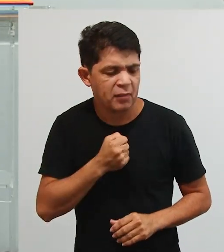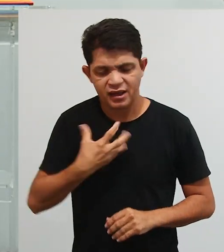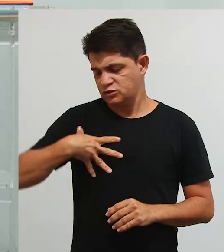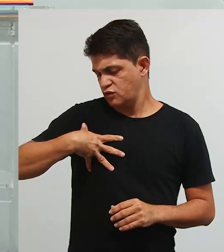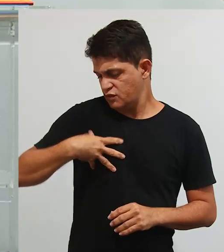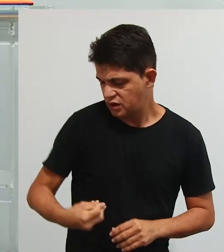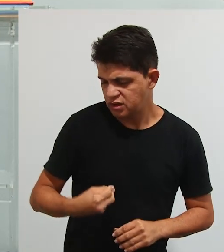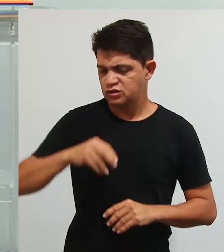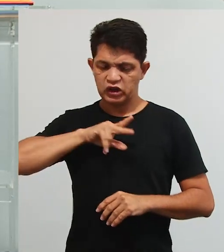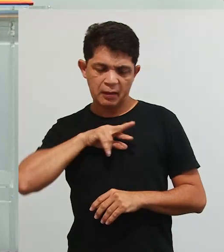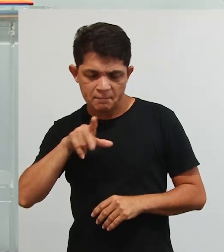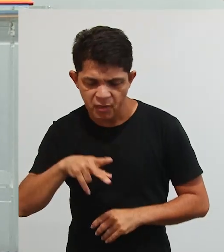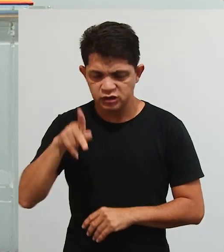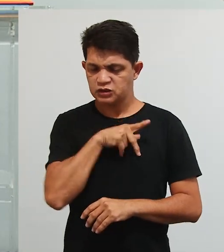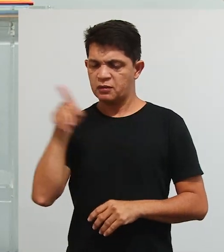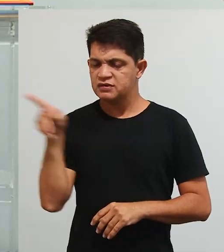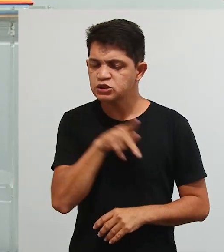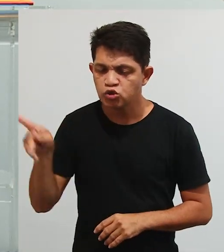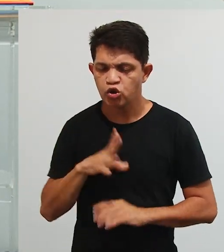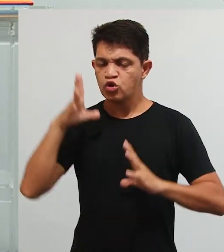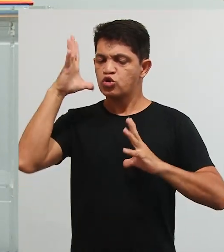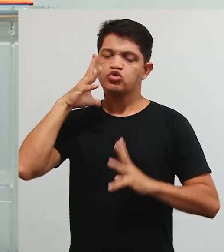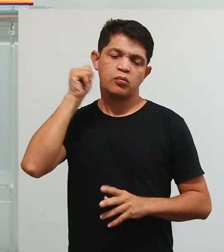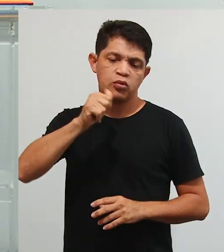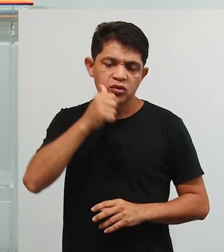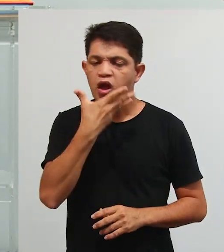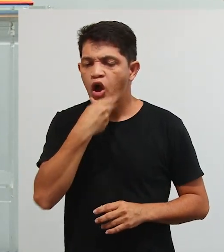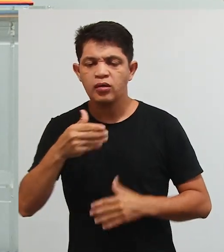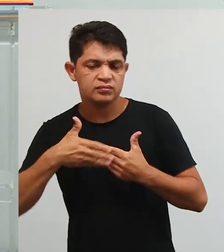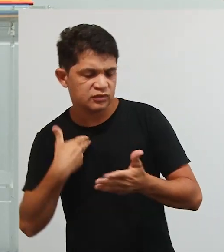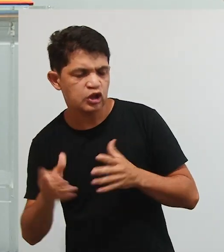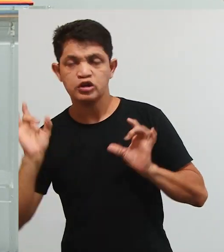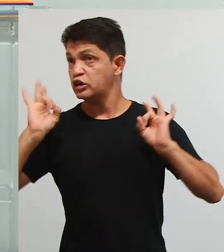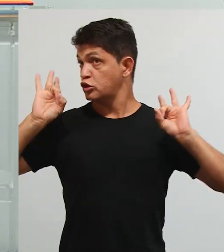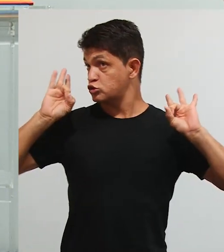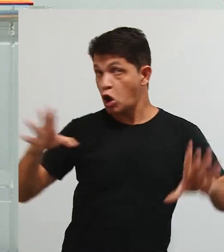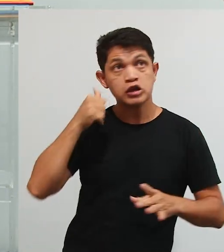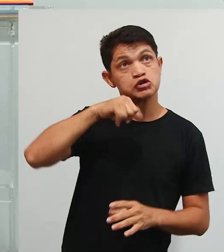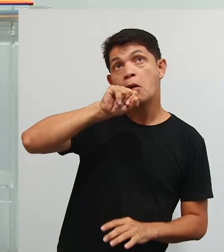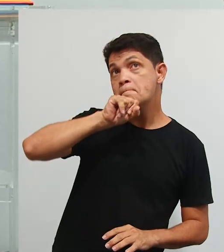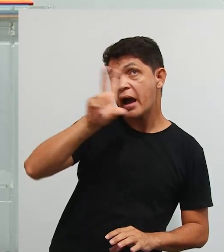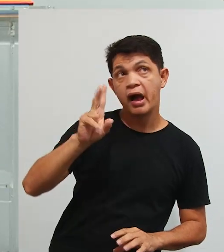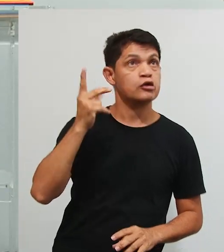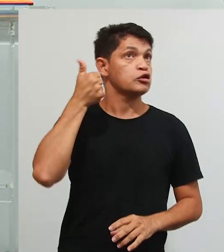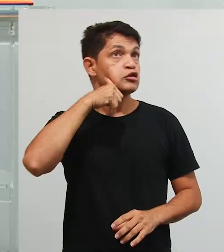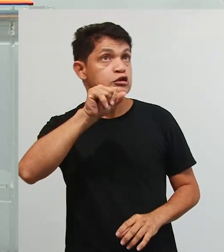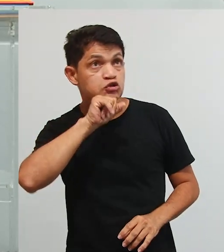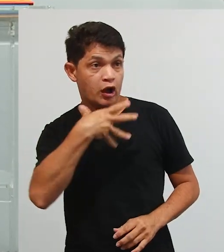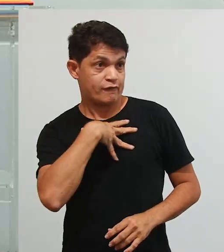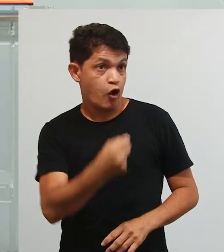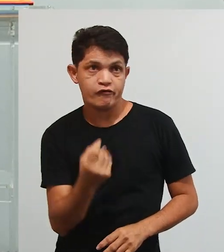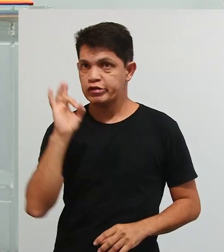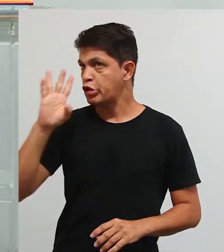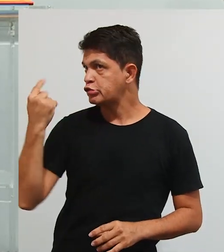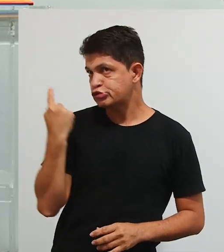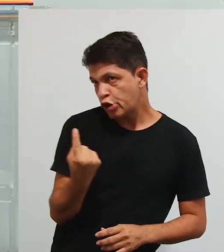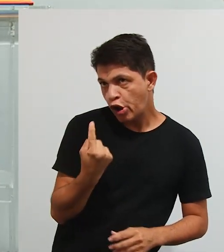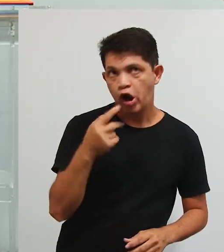pensar soluções que sejam capazes de evoluir continuamente em